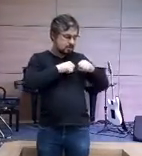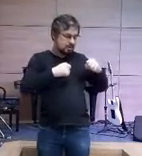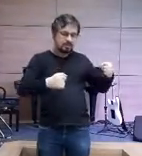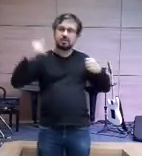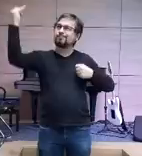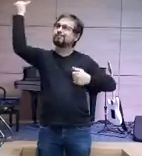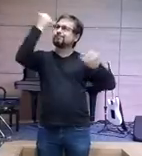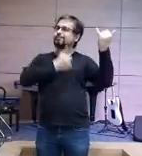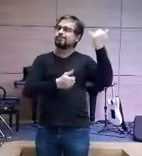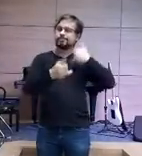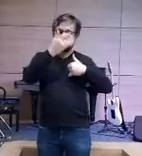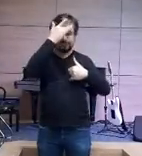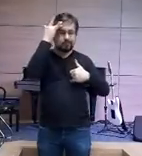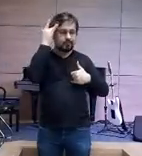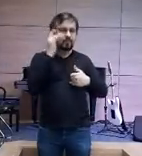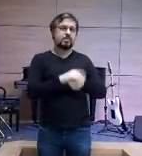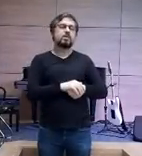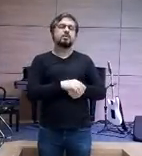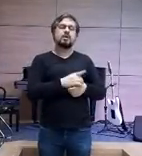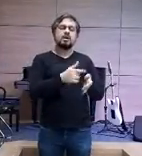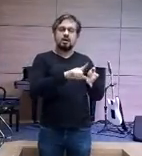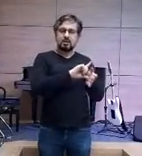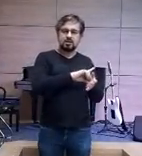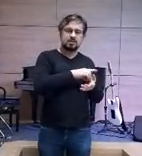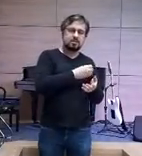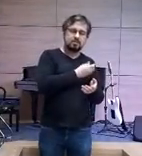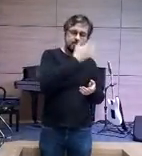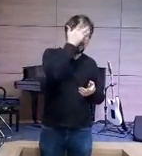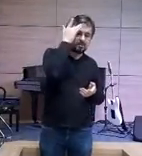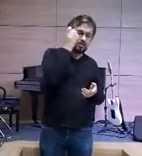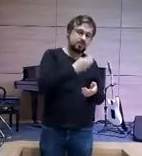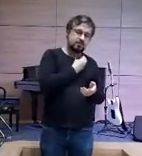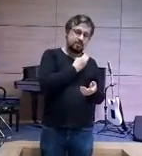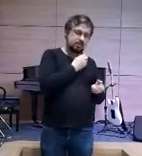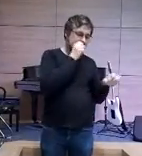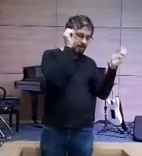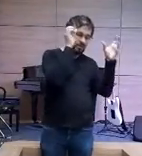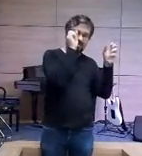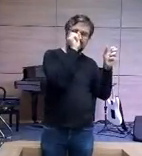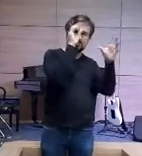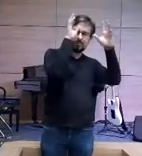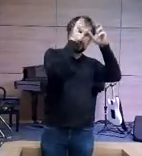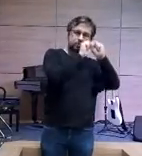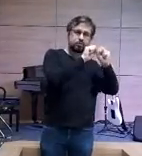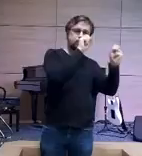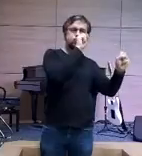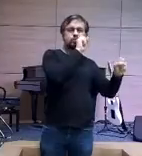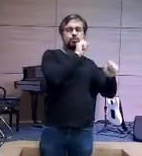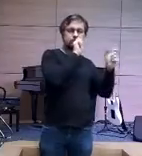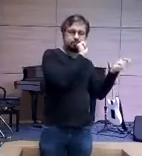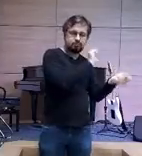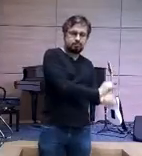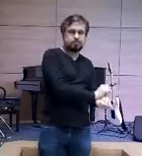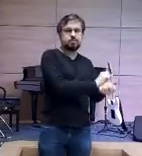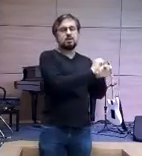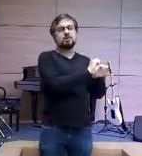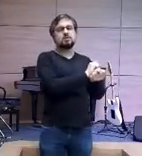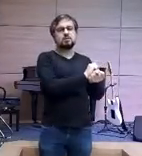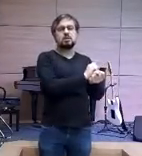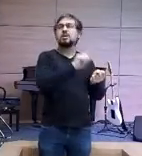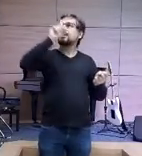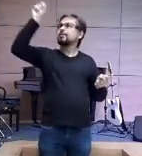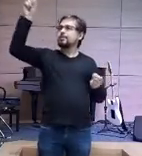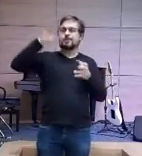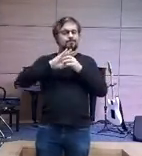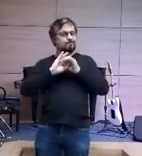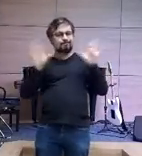daqueles que estão Vivendo em Trevas aprisionados em esse Deus maravilhoso é mas como Vão ouvir se